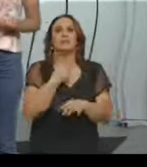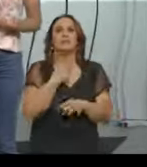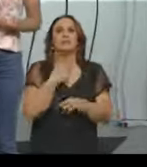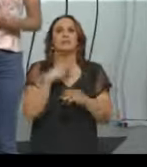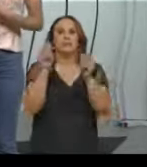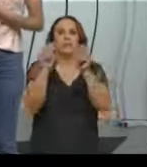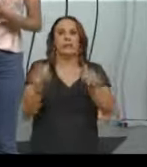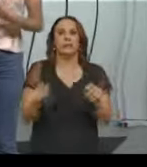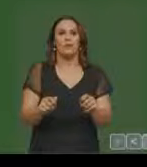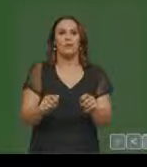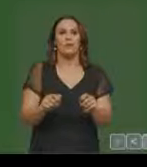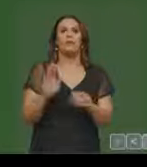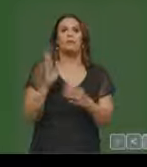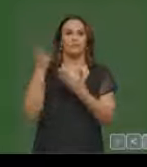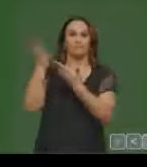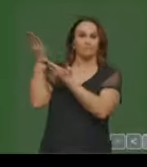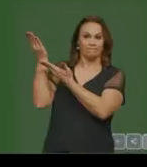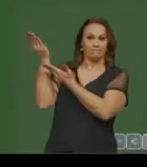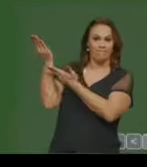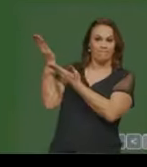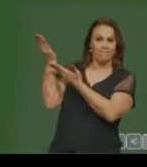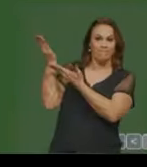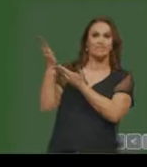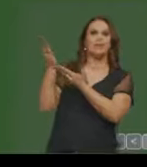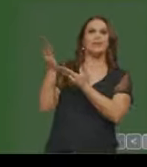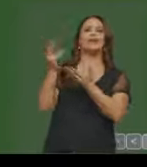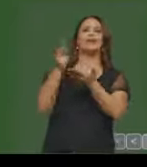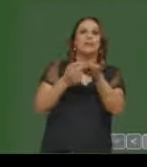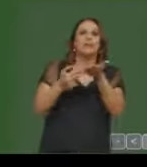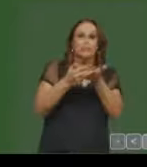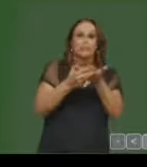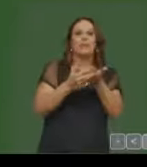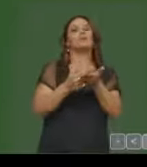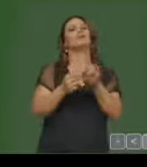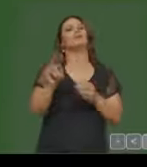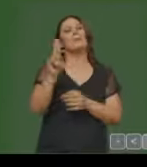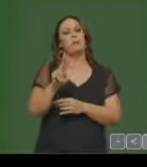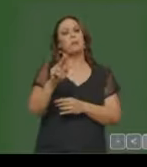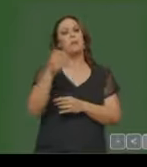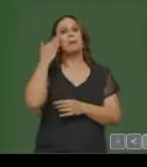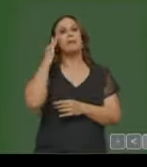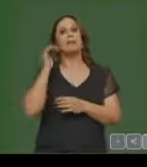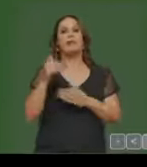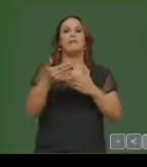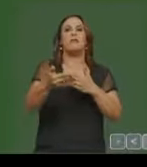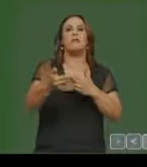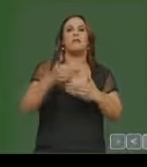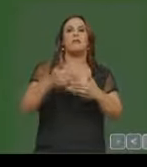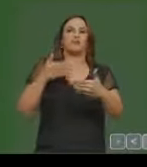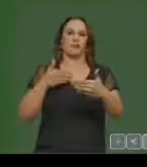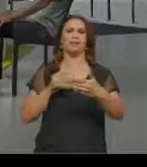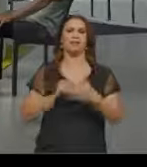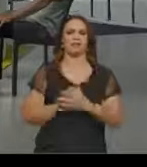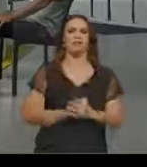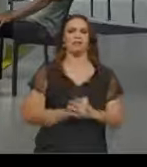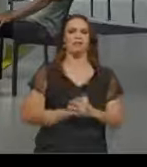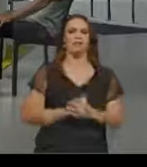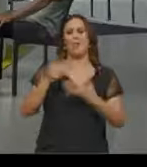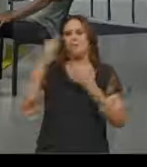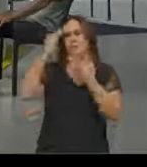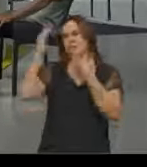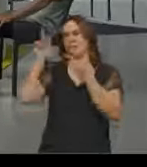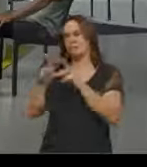eles usam para fazer justamente essas menções, tá certo? Espero ter explicado. Obrigada, professora. Vamos apagar